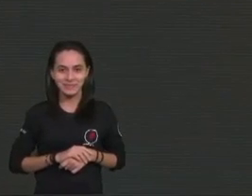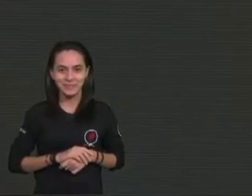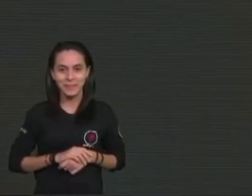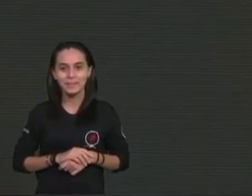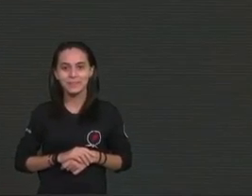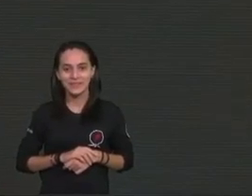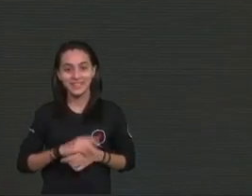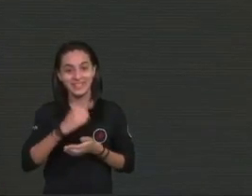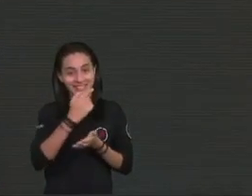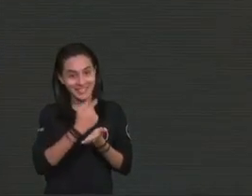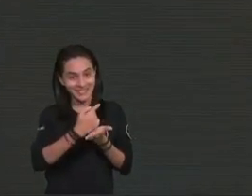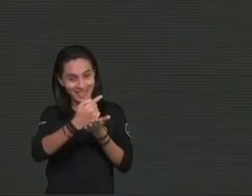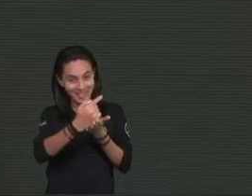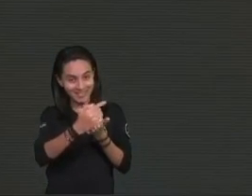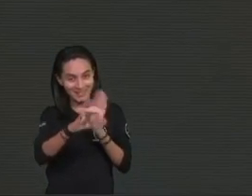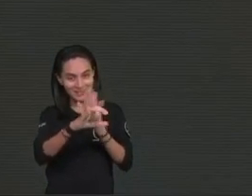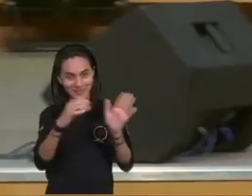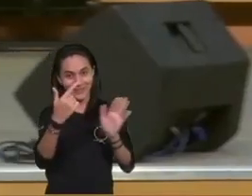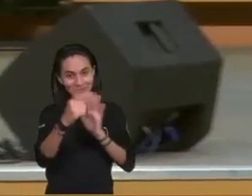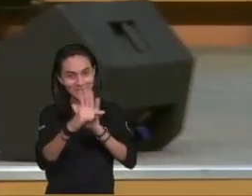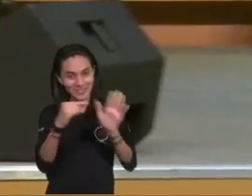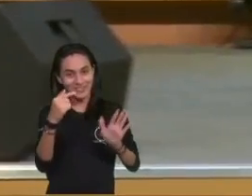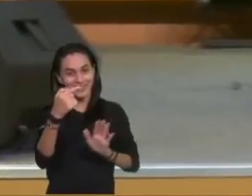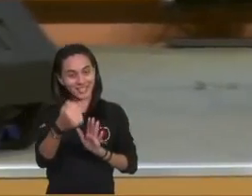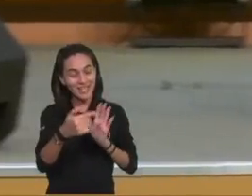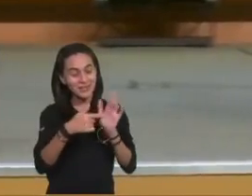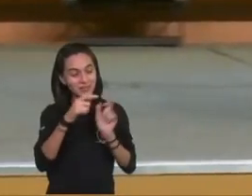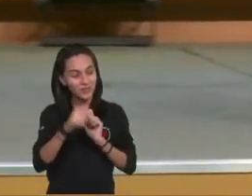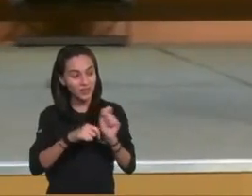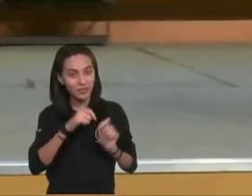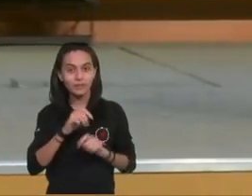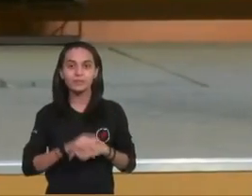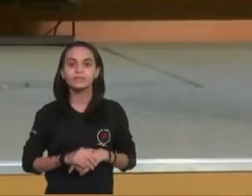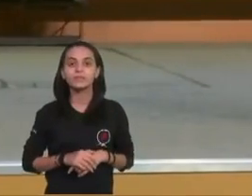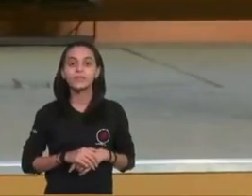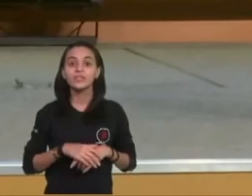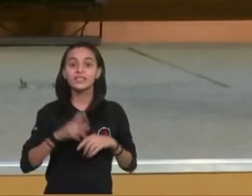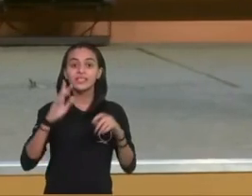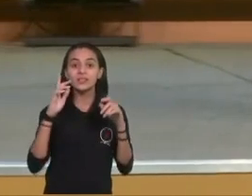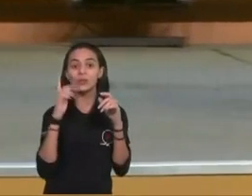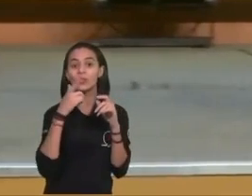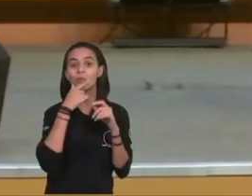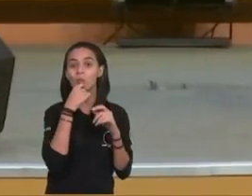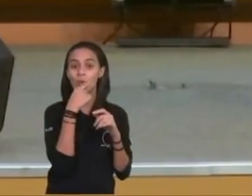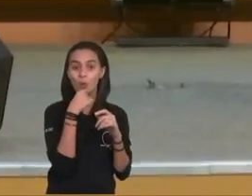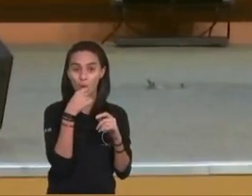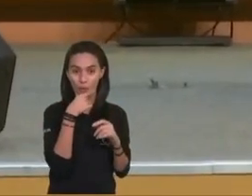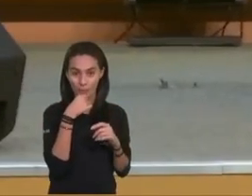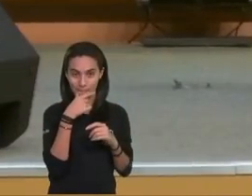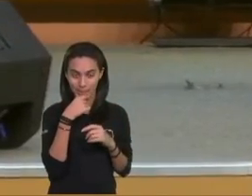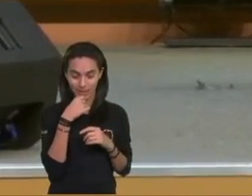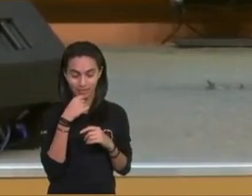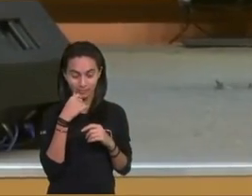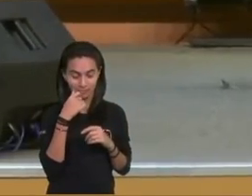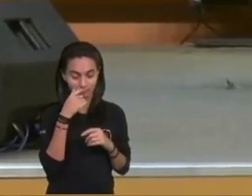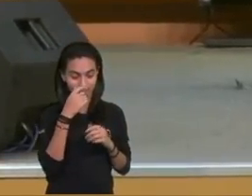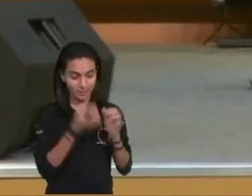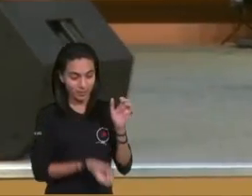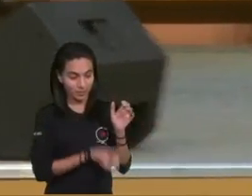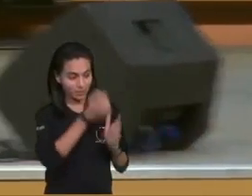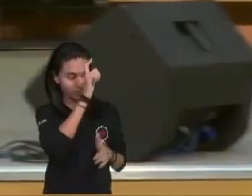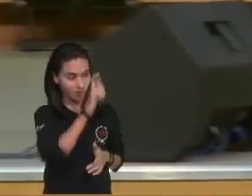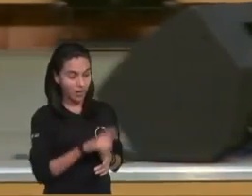Gênesis 27 diz que Deus fez o homem do pó da terra e show pro nele